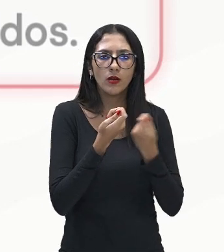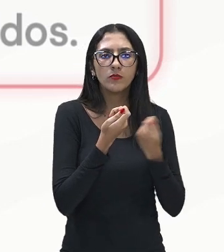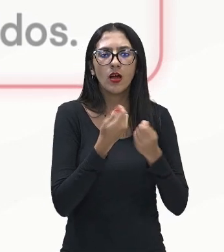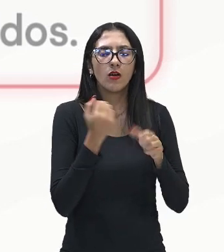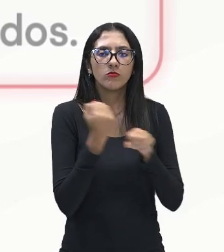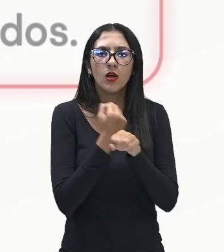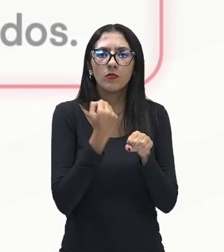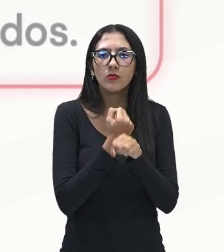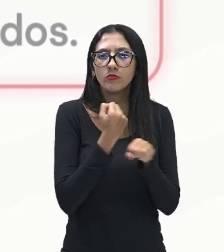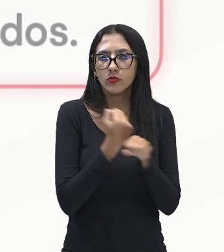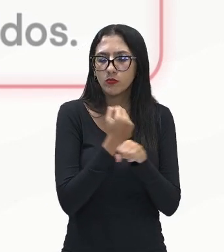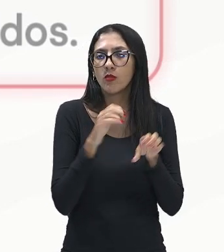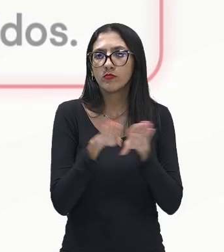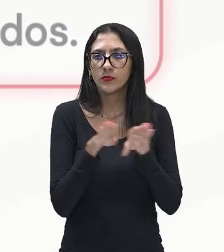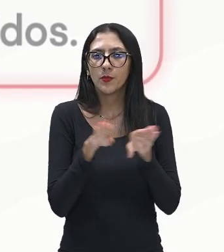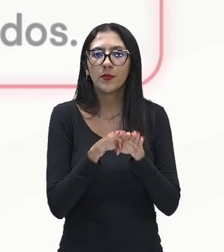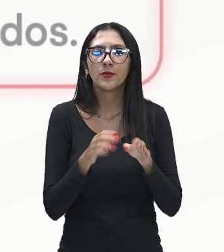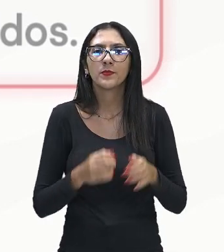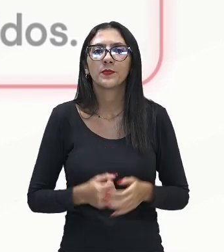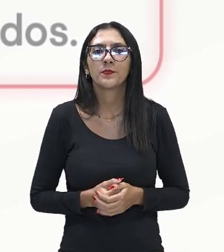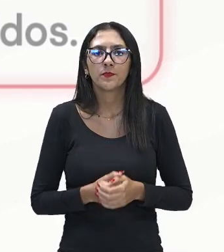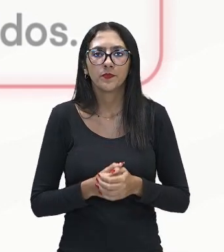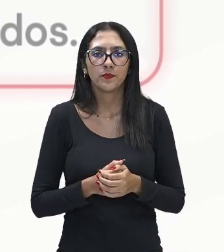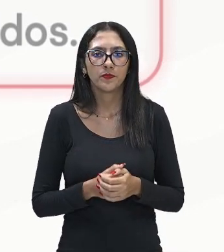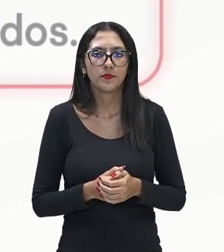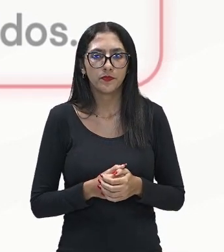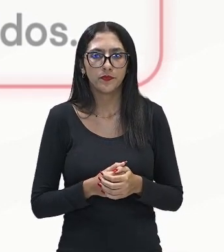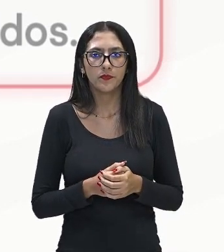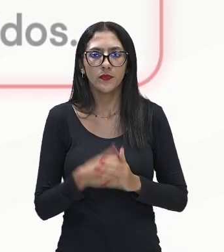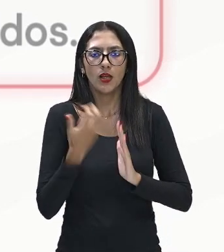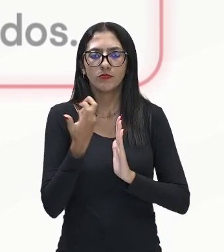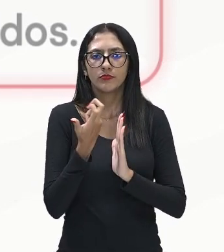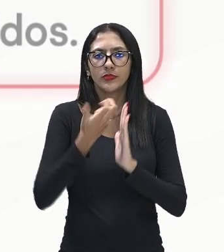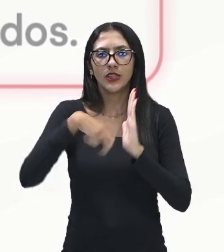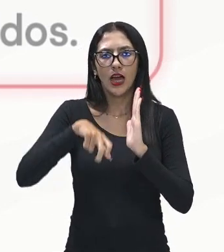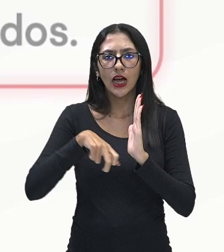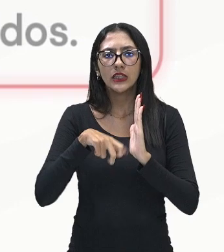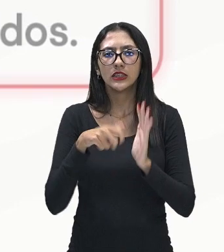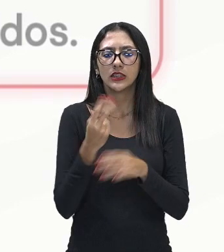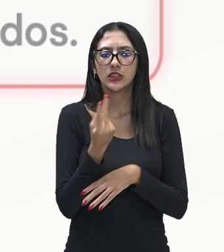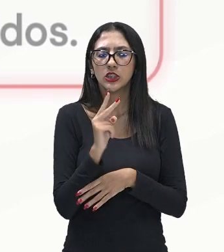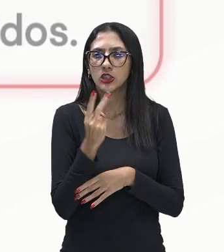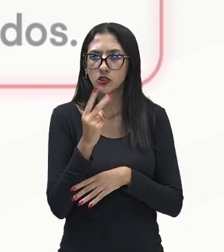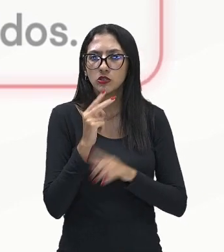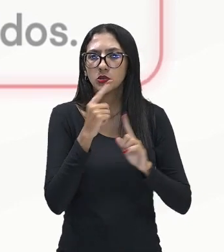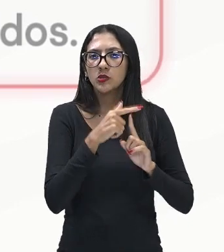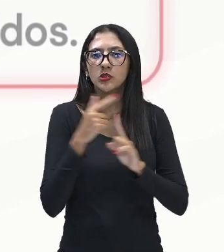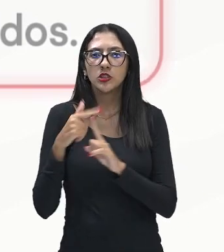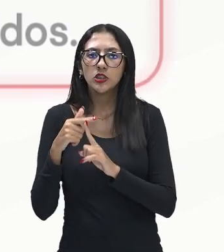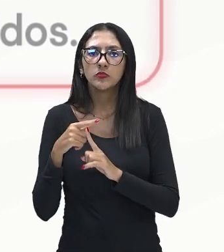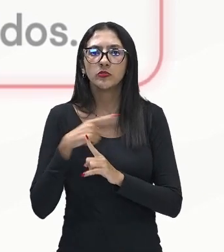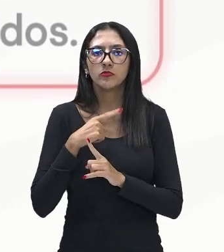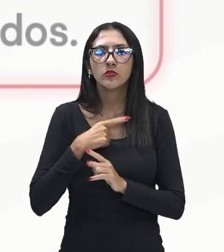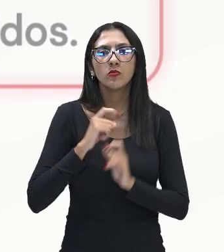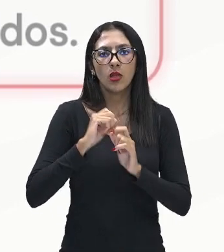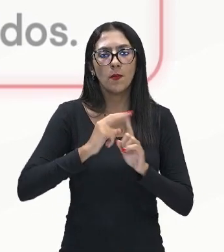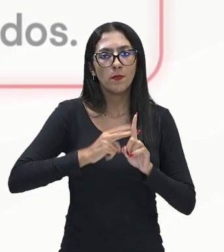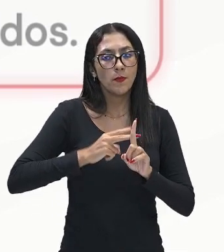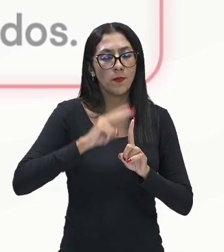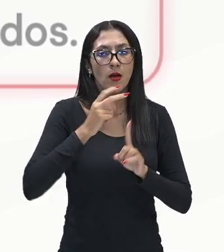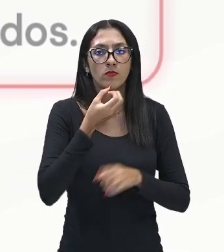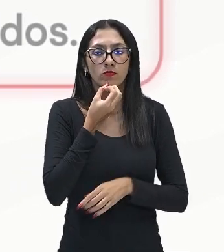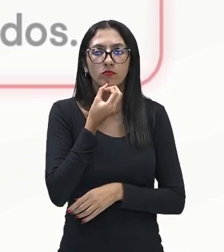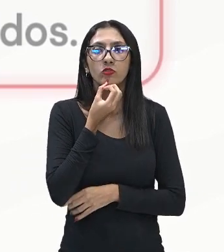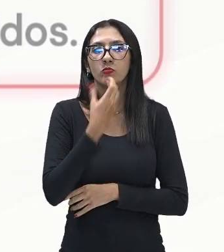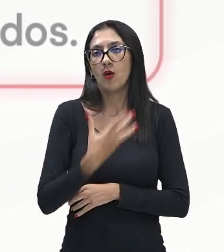em queda. A isenção de impostos de renda nos LCIs e LCAs confere uma vantagem significativa a